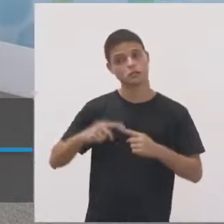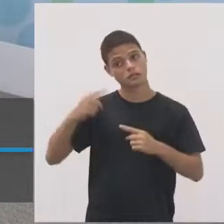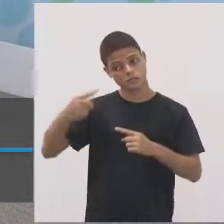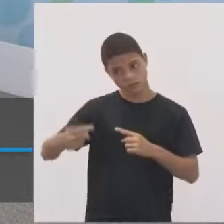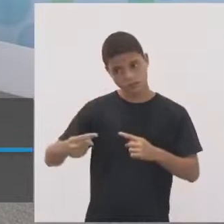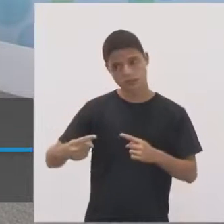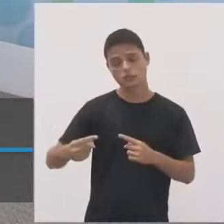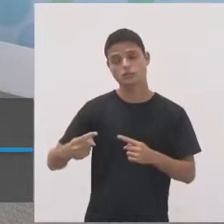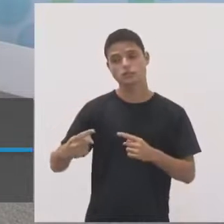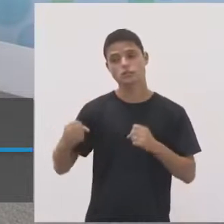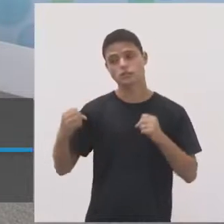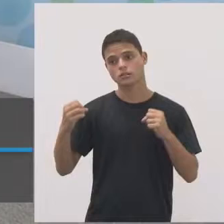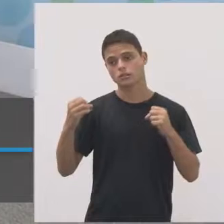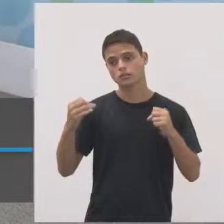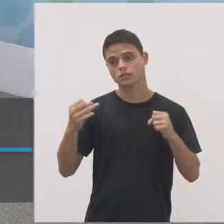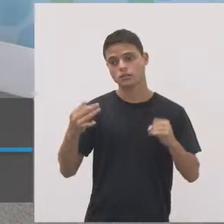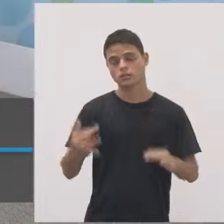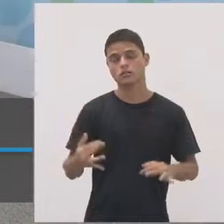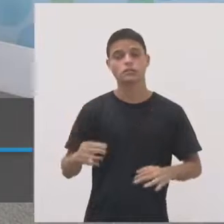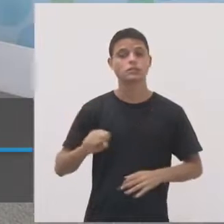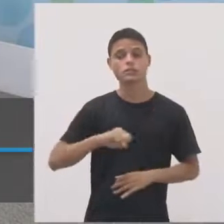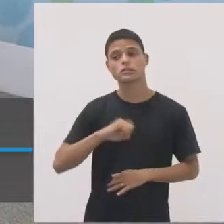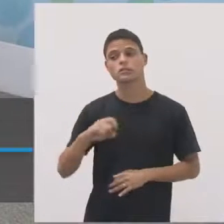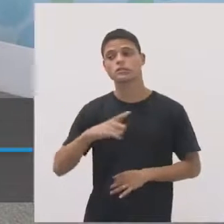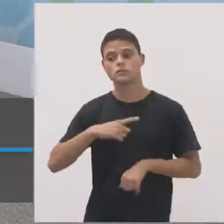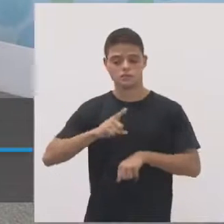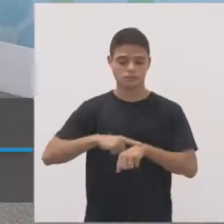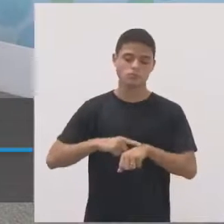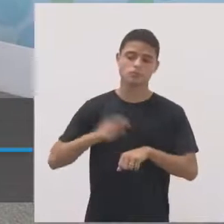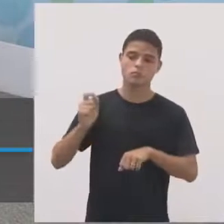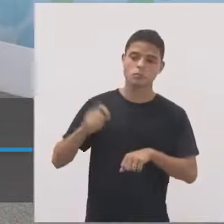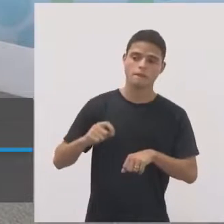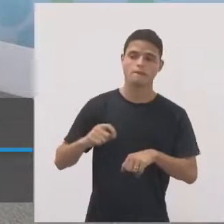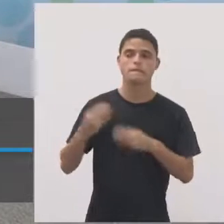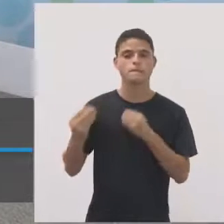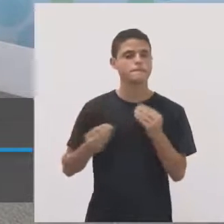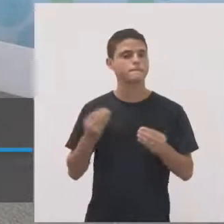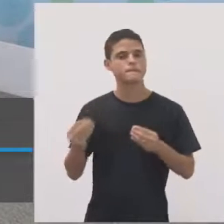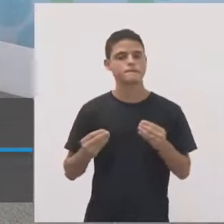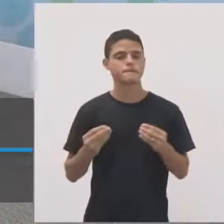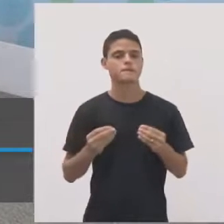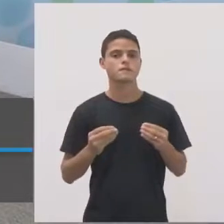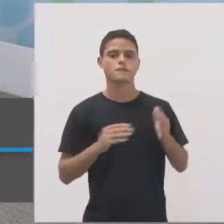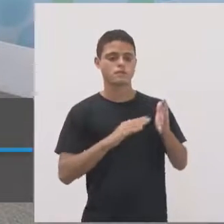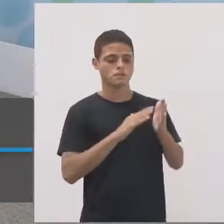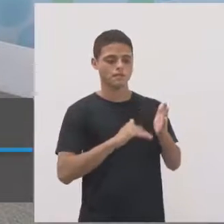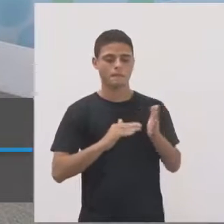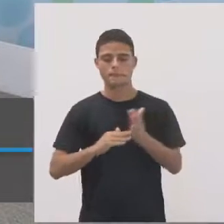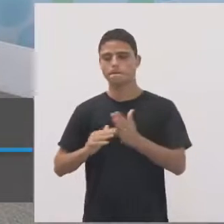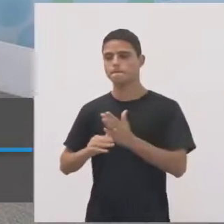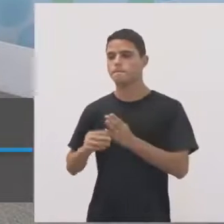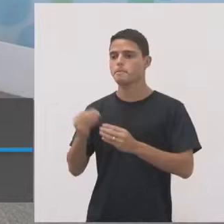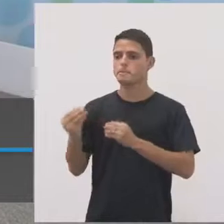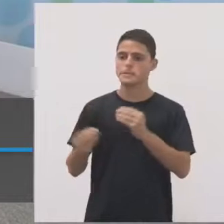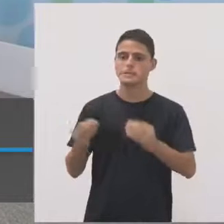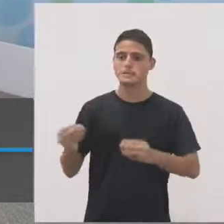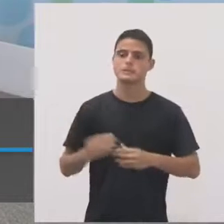um pouquinho para frente, né? Se der tempo a gente mostra como que mais ou menos faz uma formatação e etc e tal.